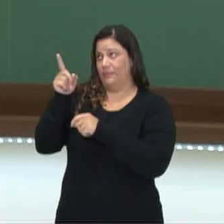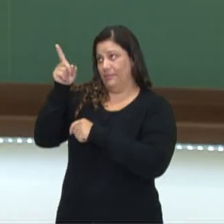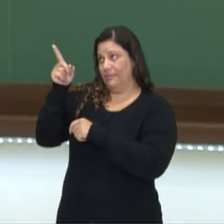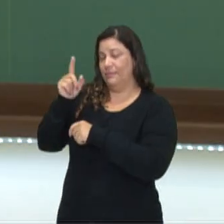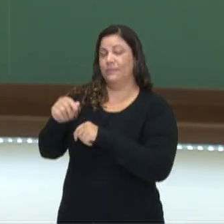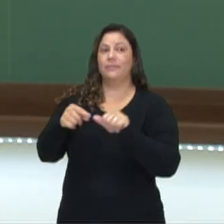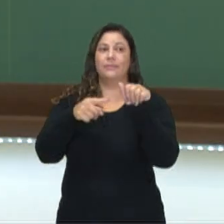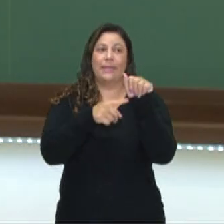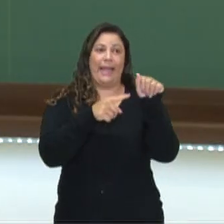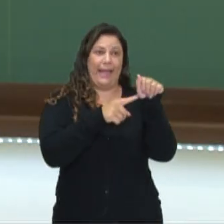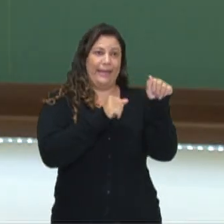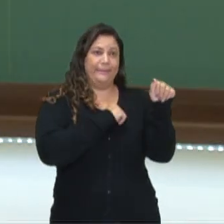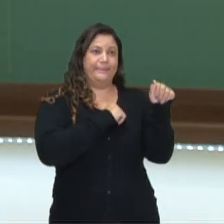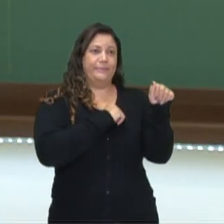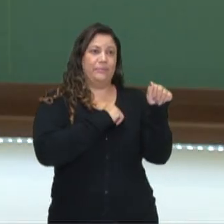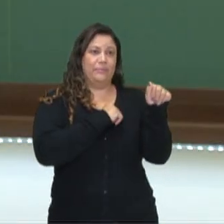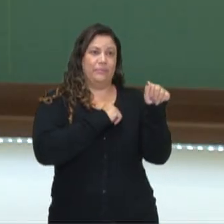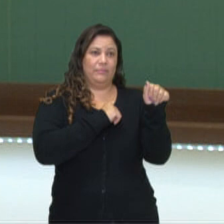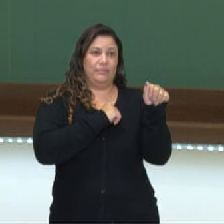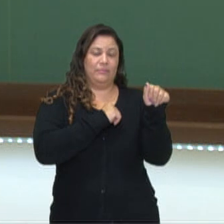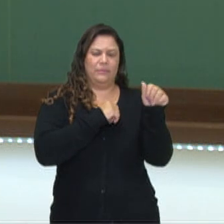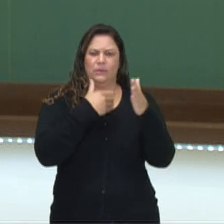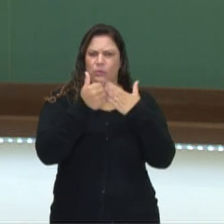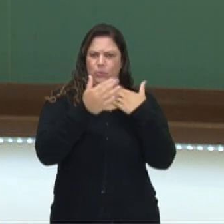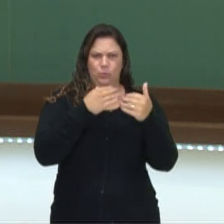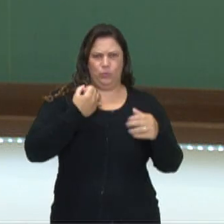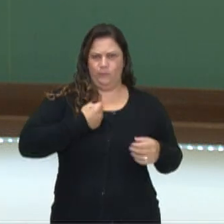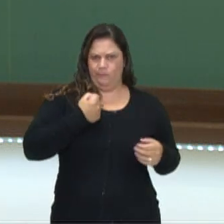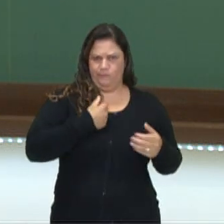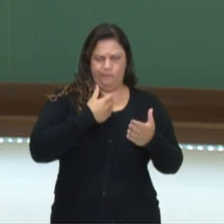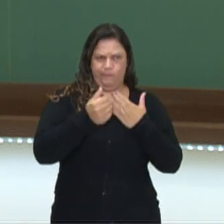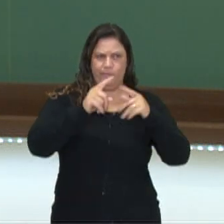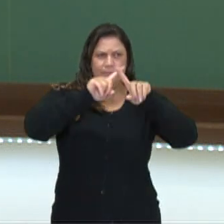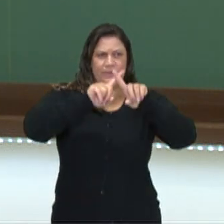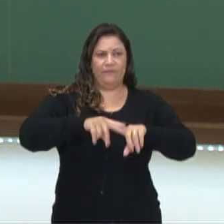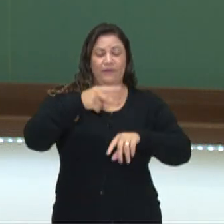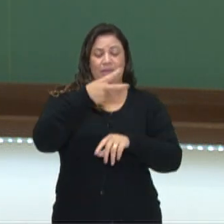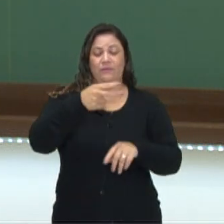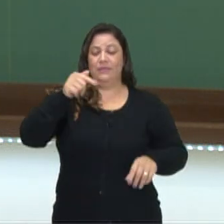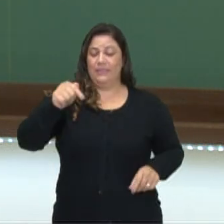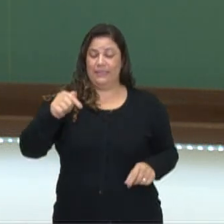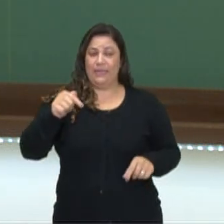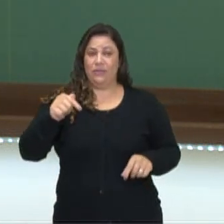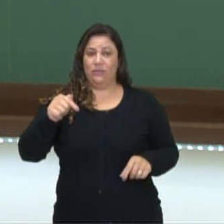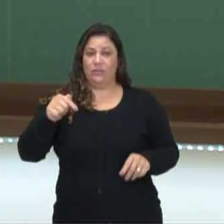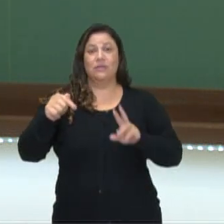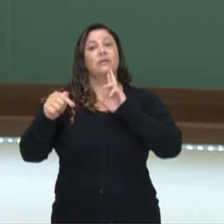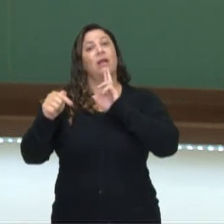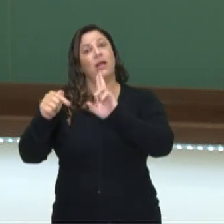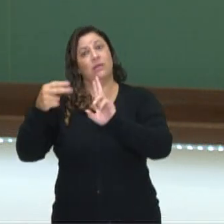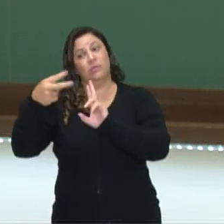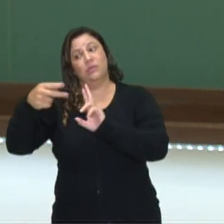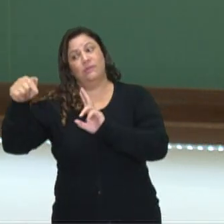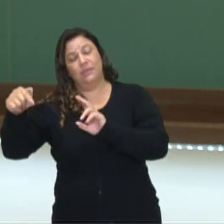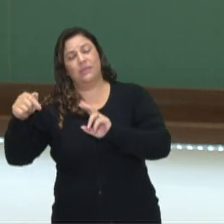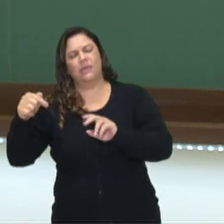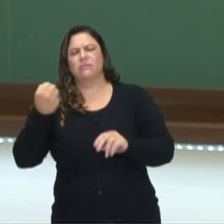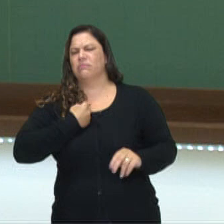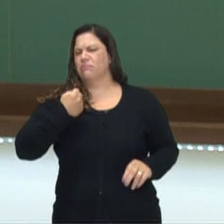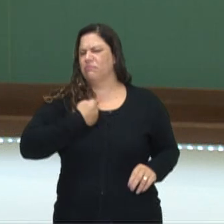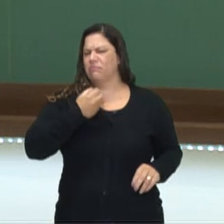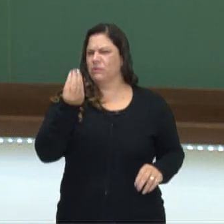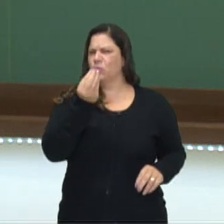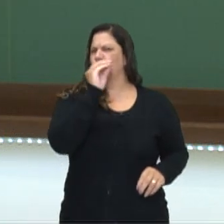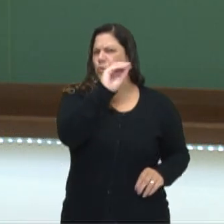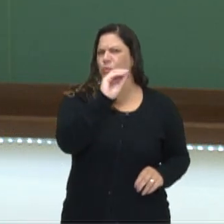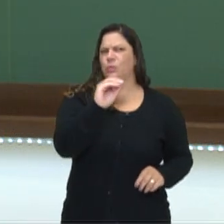A aqui. Está dizendo que um número qualquer vezes o 27 tem que dar 27. Ou seja, que número que eu vou colocar no lugar do